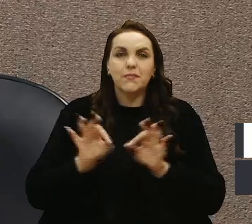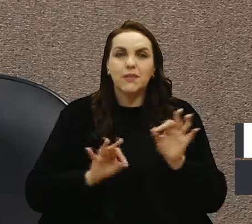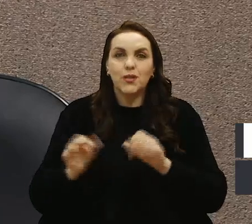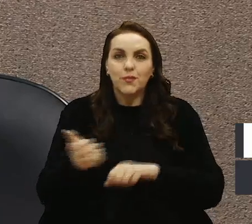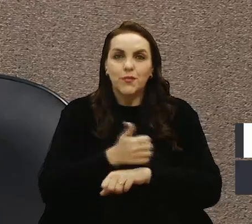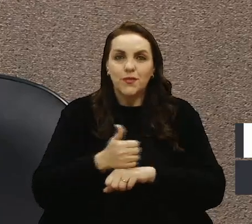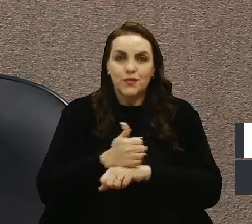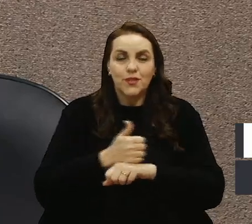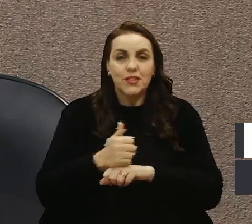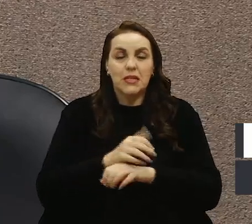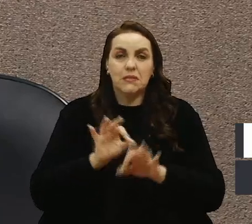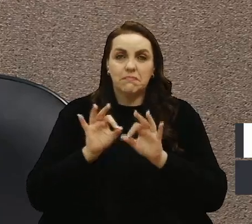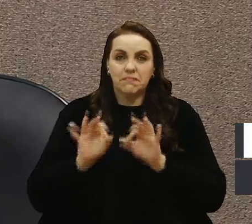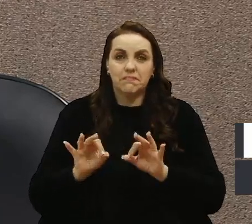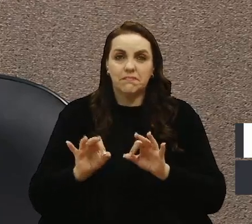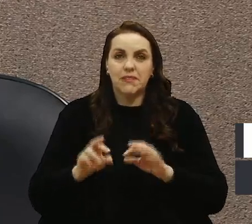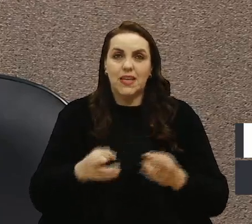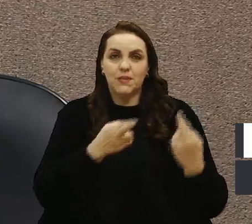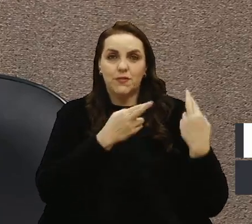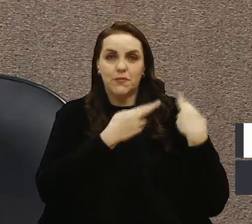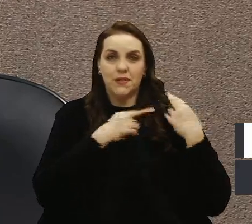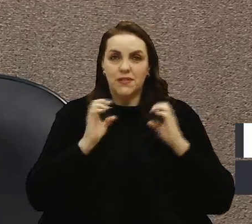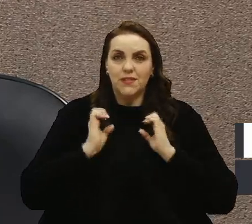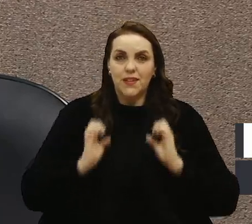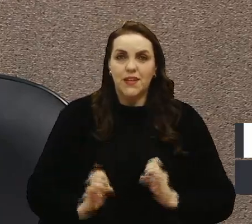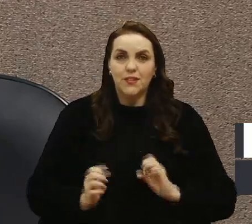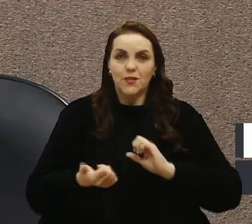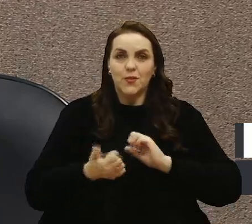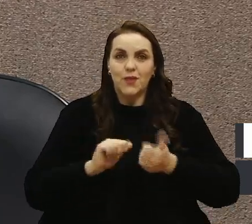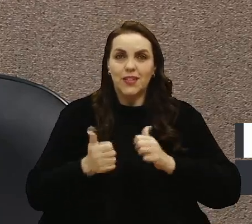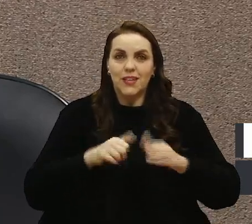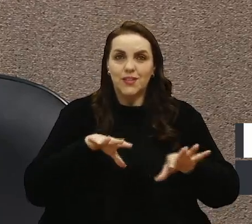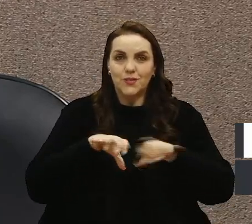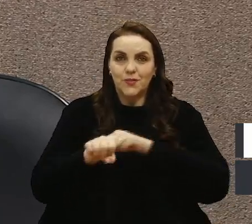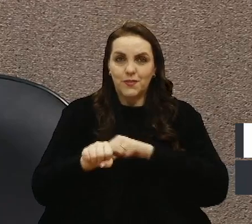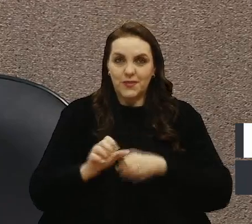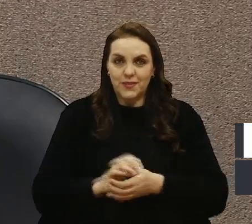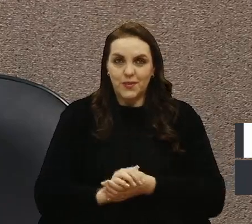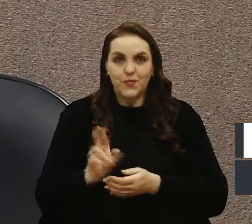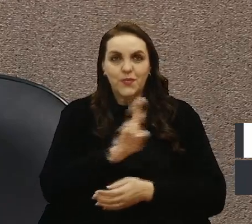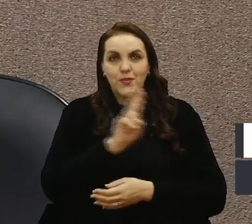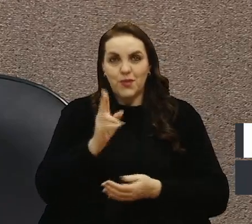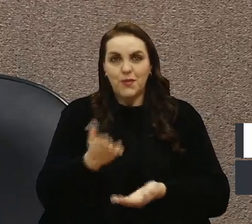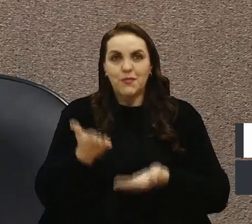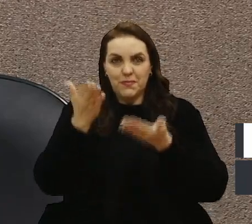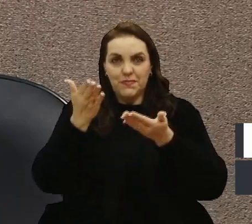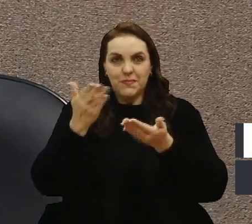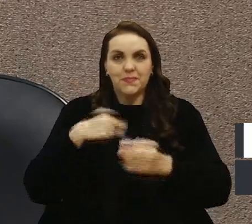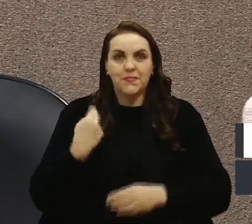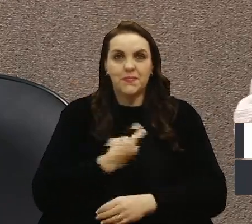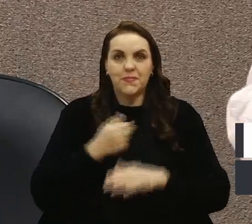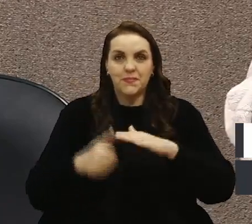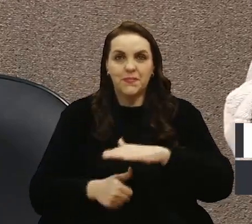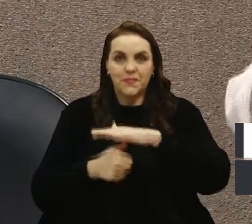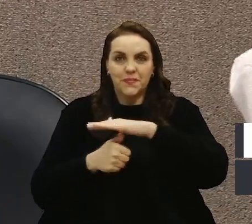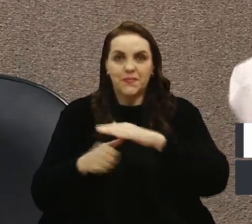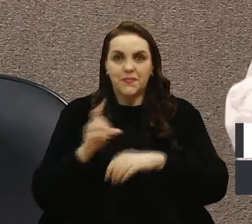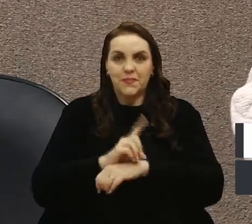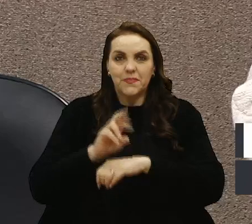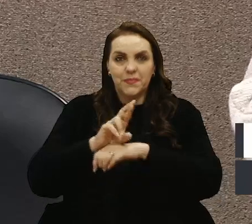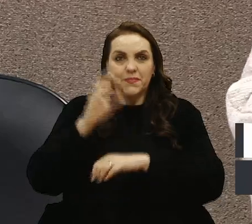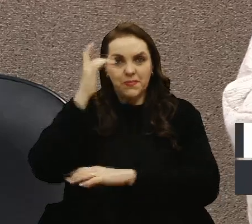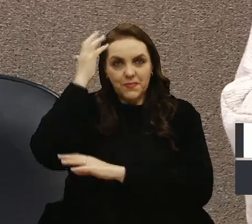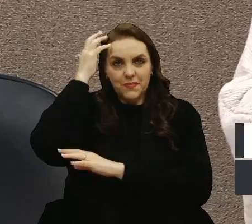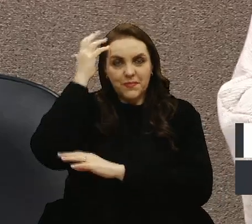com responsabilidade, com ética, com qualidade na sua formação. Em nome, né, aqui do nosso reitor, doutor Asdrubal, eu encaminho